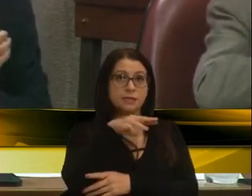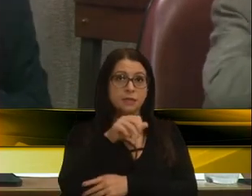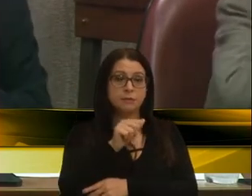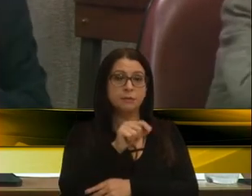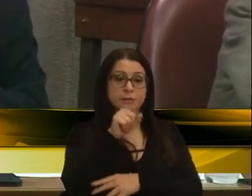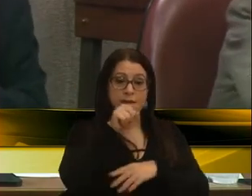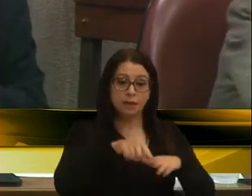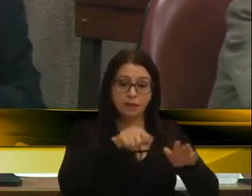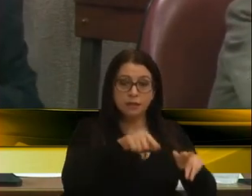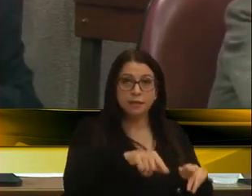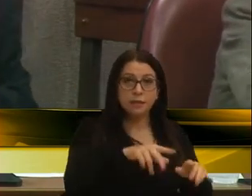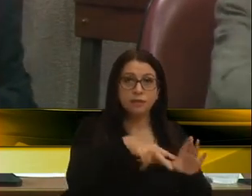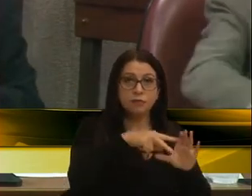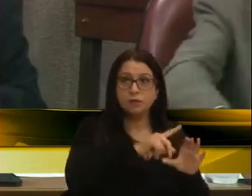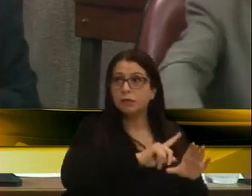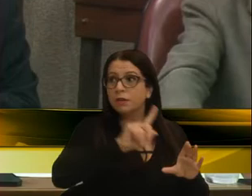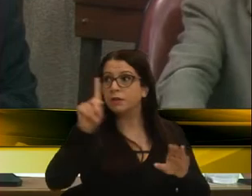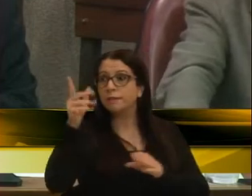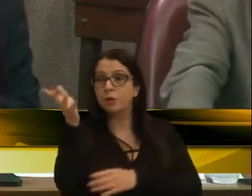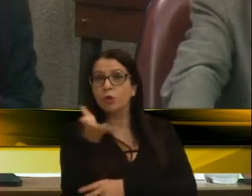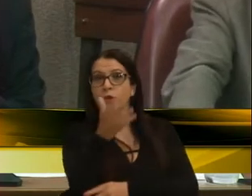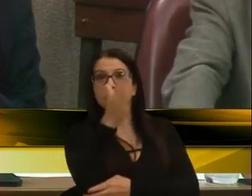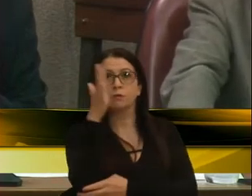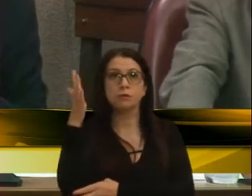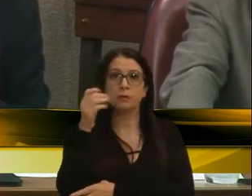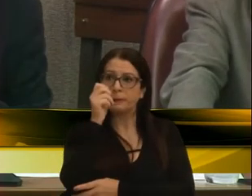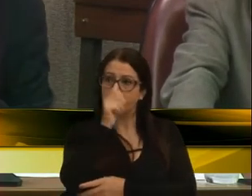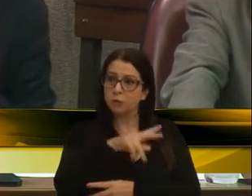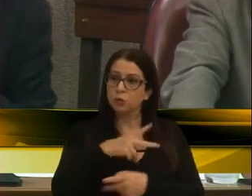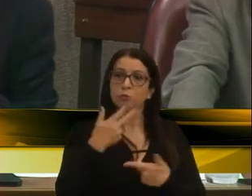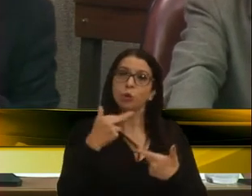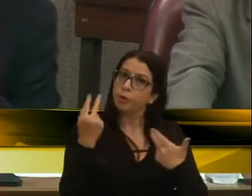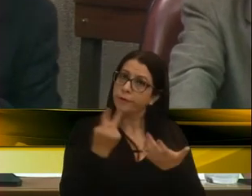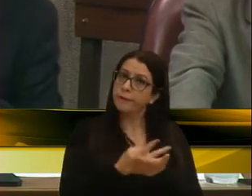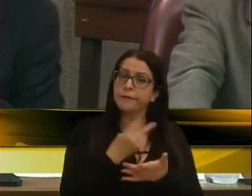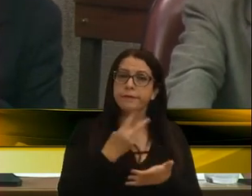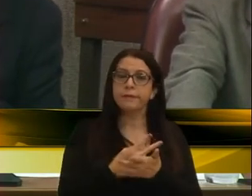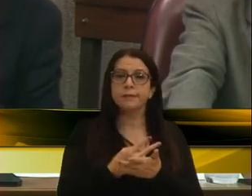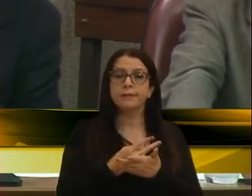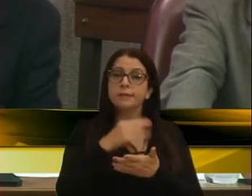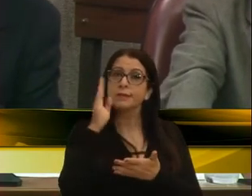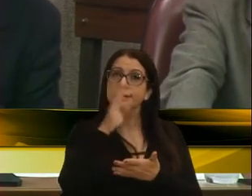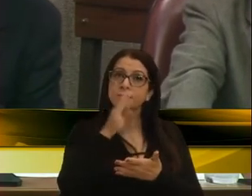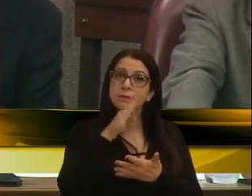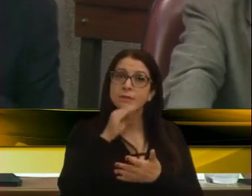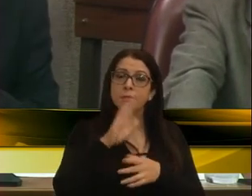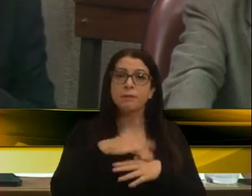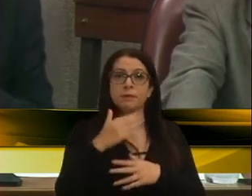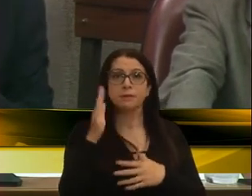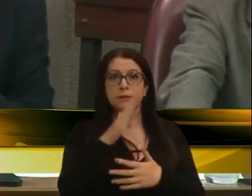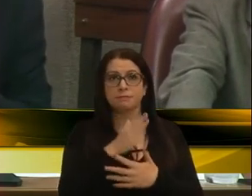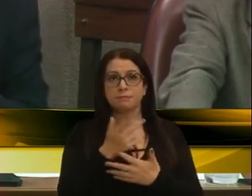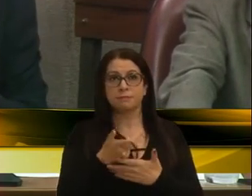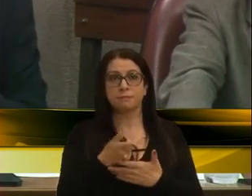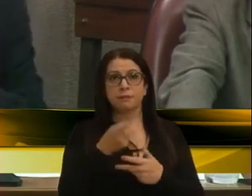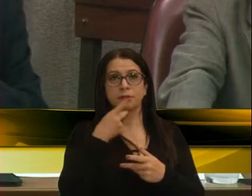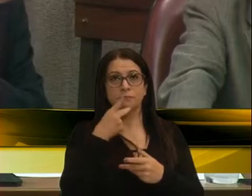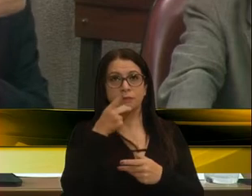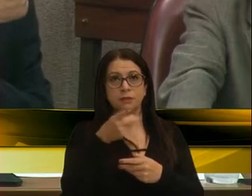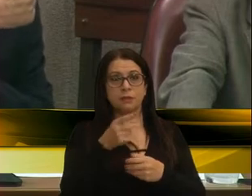do gabinete para ir lá na SEMA para cortar uma árvore. Isso é um absurdo, é outra coisa errada, né? Tem que agilizar as coisas mais rápidas. Agora, eu falei